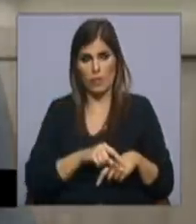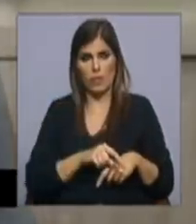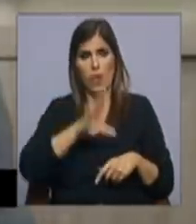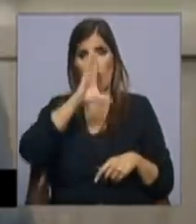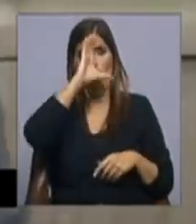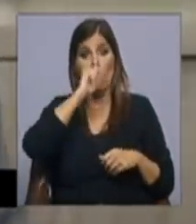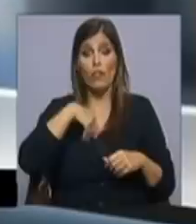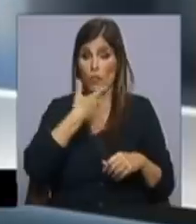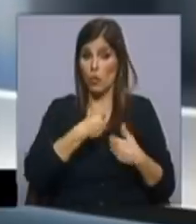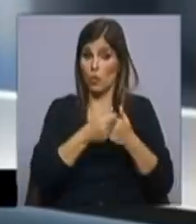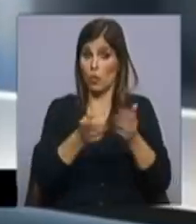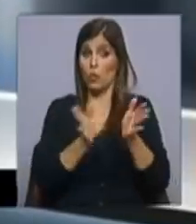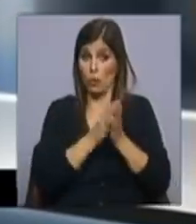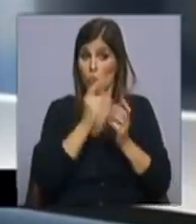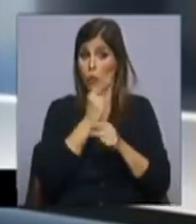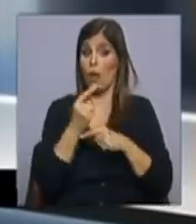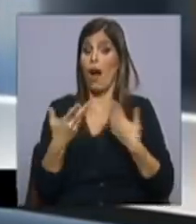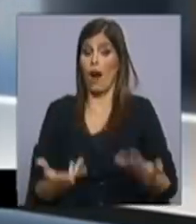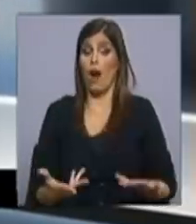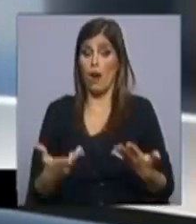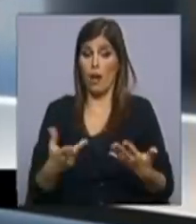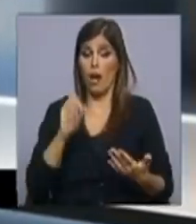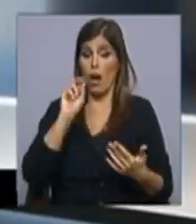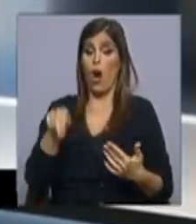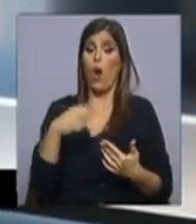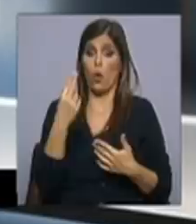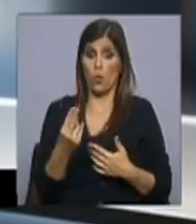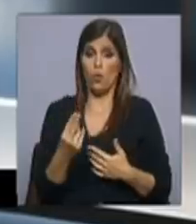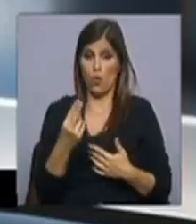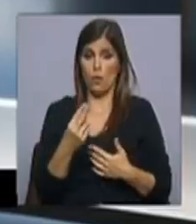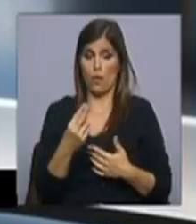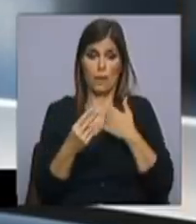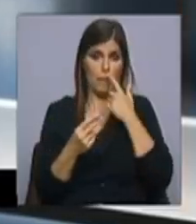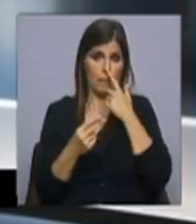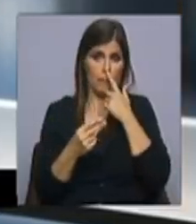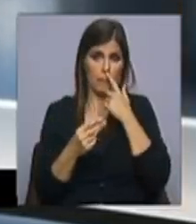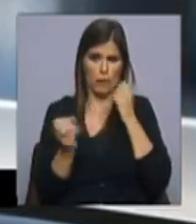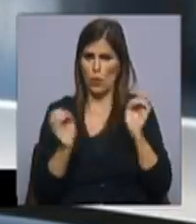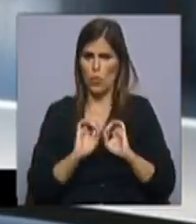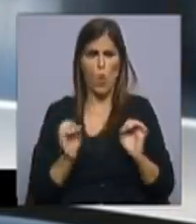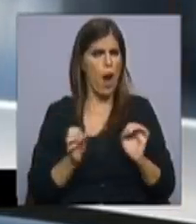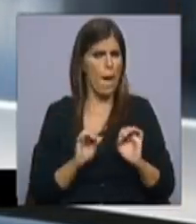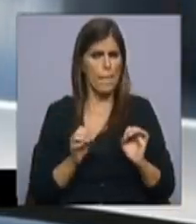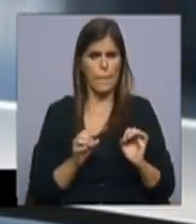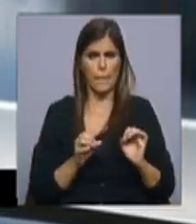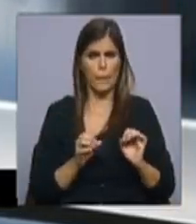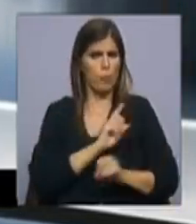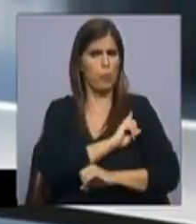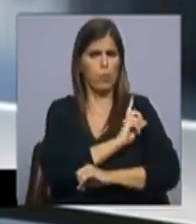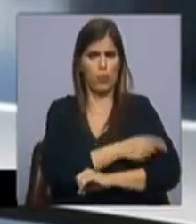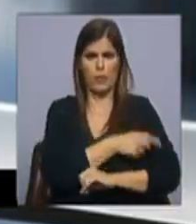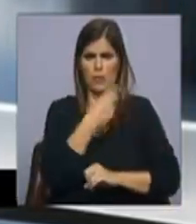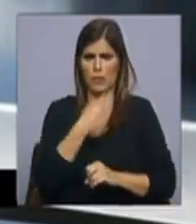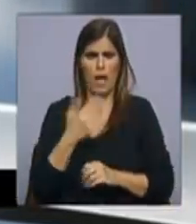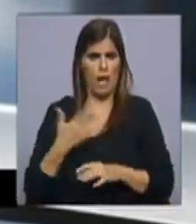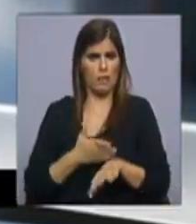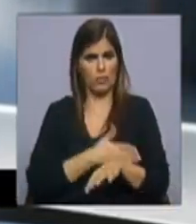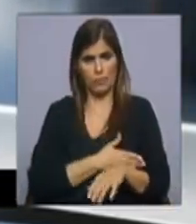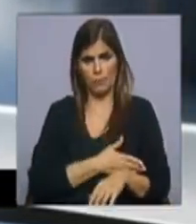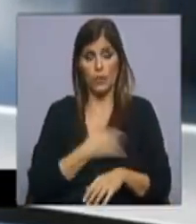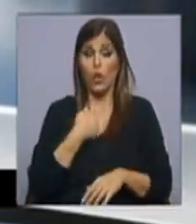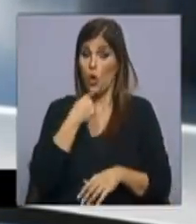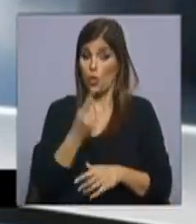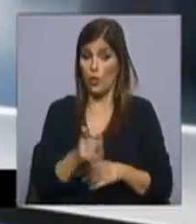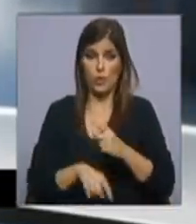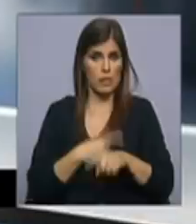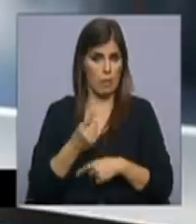mundial. Porque hoje a ONU não tem sequer o poder que teve. Eu digo sempre o seguinte,